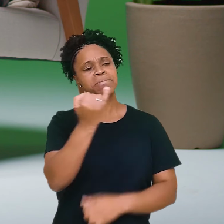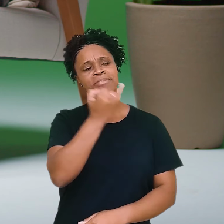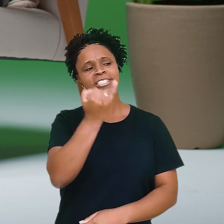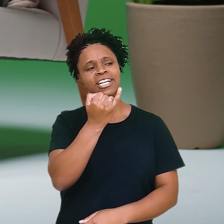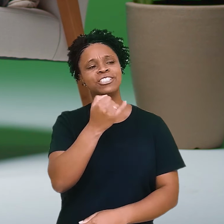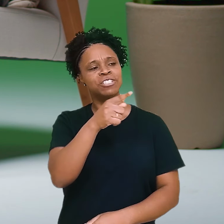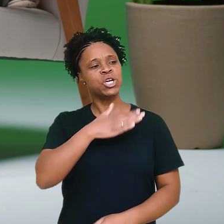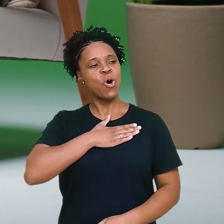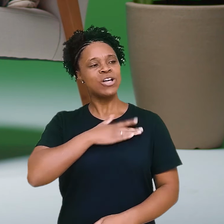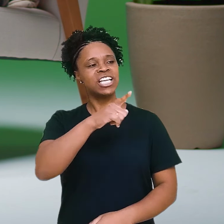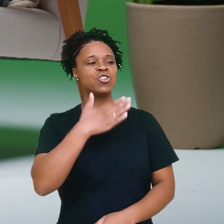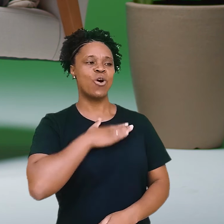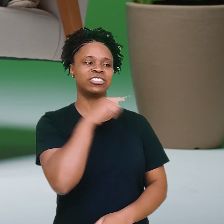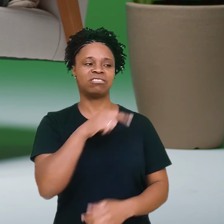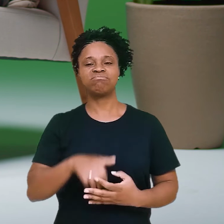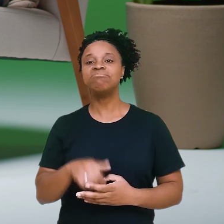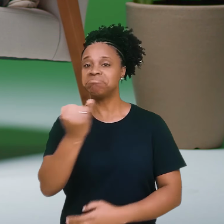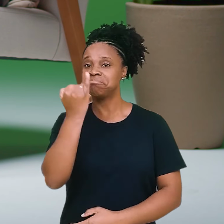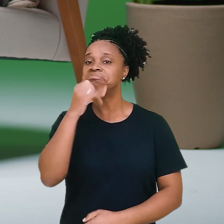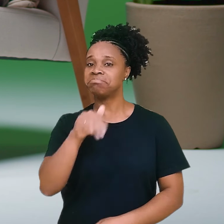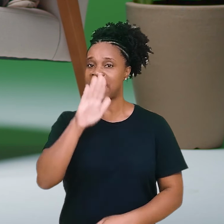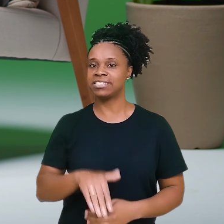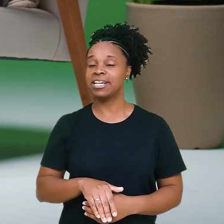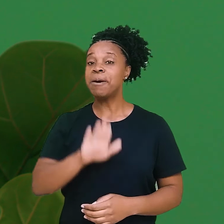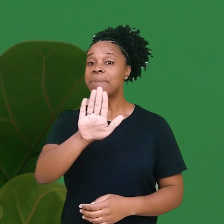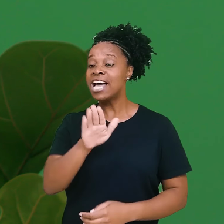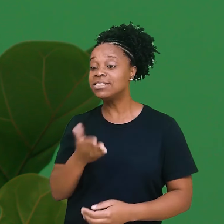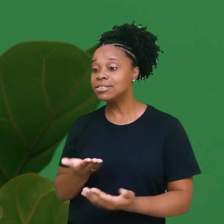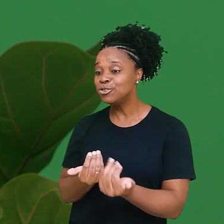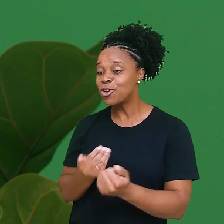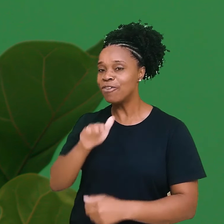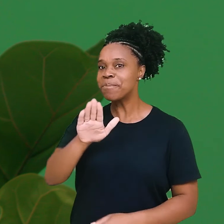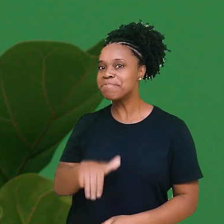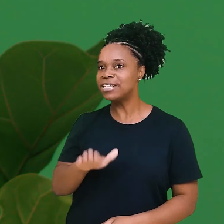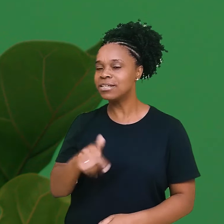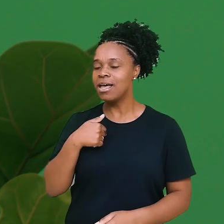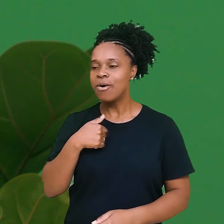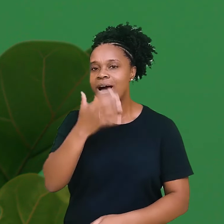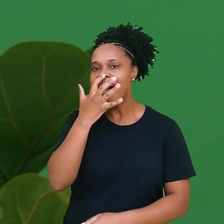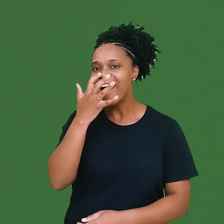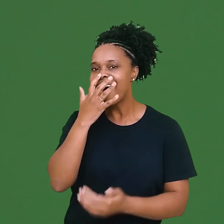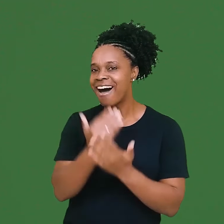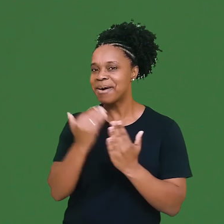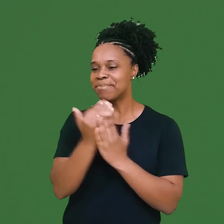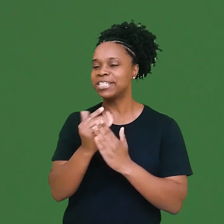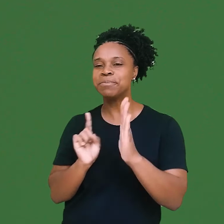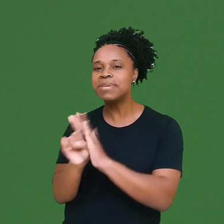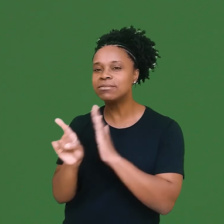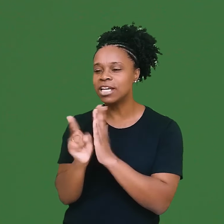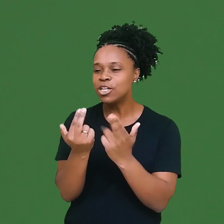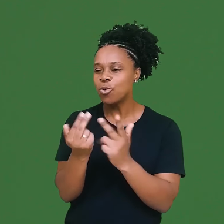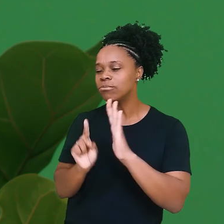O importante é que você gosta de alguém e ele gosta de você. Isso é o mais importante. Já o mais novo foi mais surpreendente. Eu fiz as